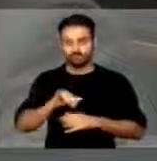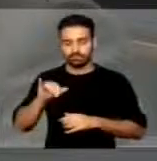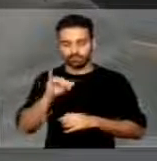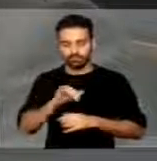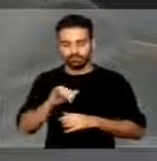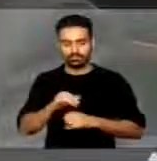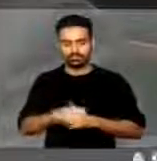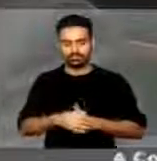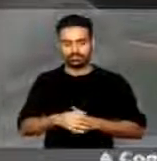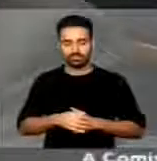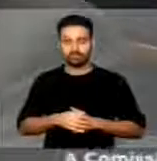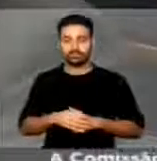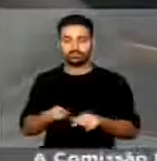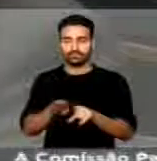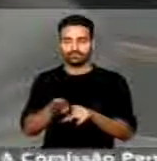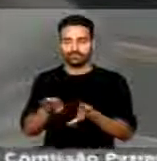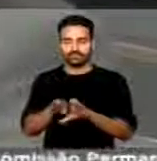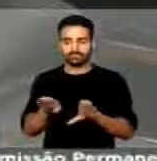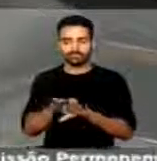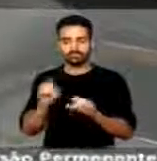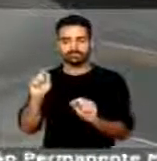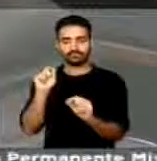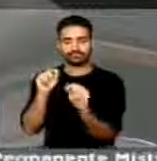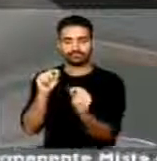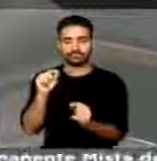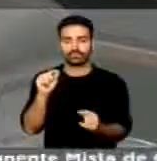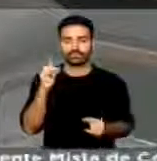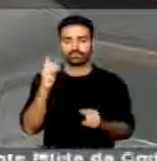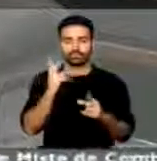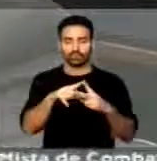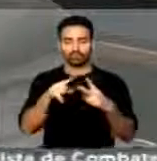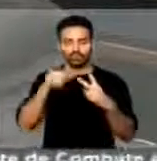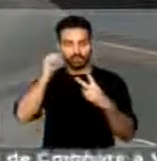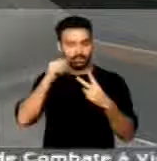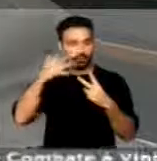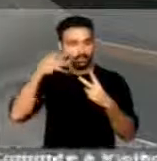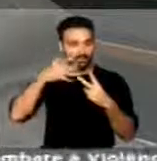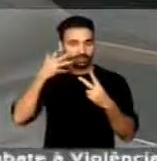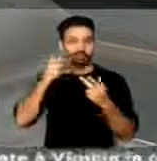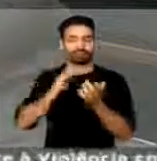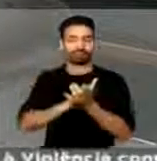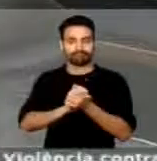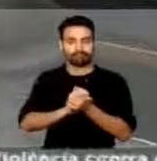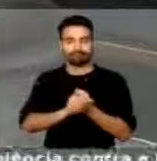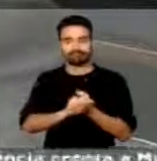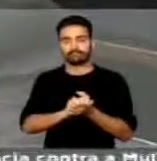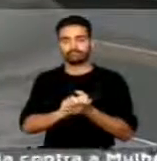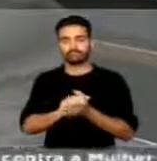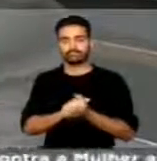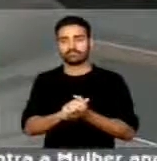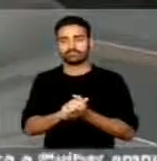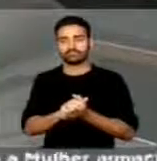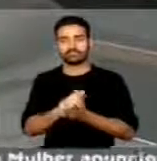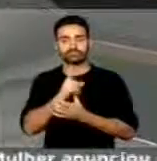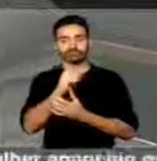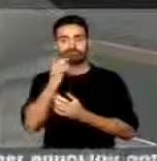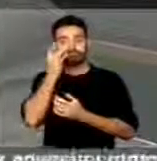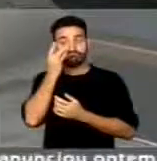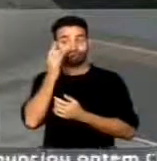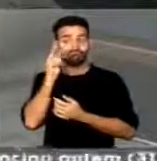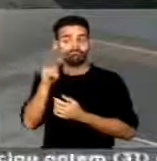tema. Cumprimentar os palestrantes, as duas palestrantes. Não presenciei a palestra